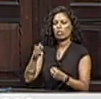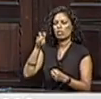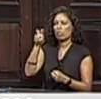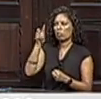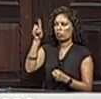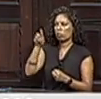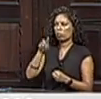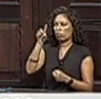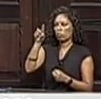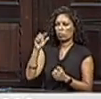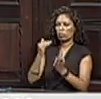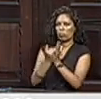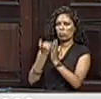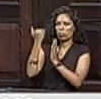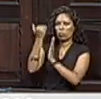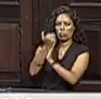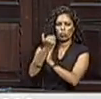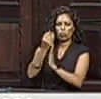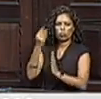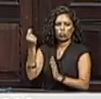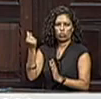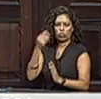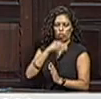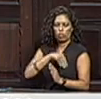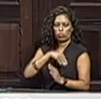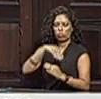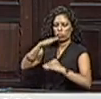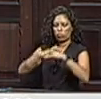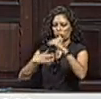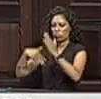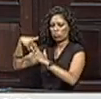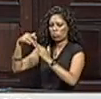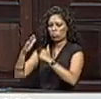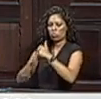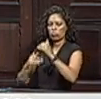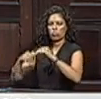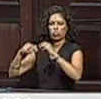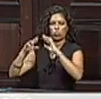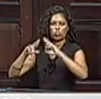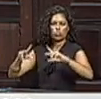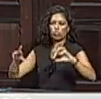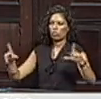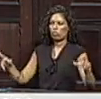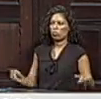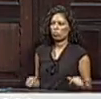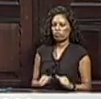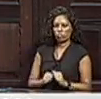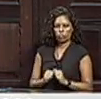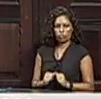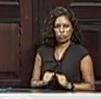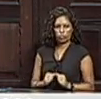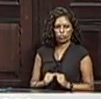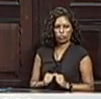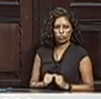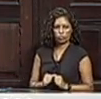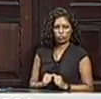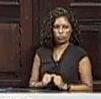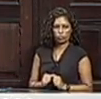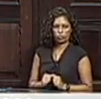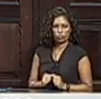posteriori, e fazemos questão aqui, pedimos aos senhores deputados a sensibilidade, porque quando